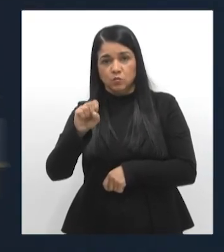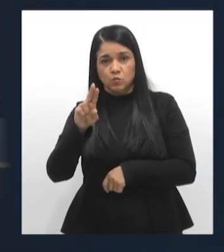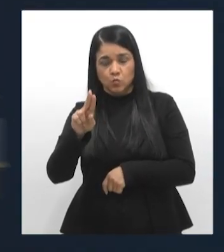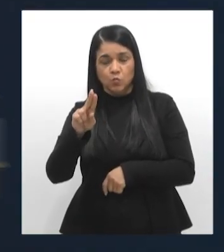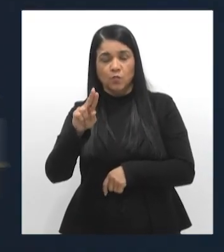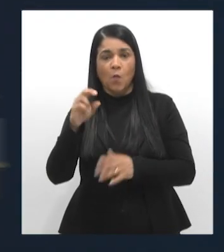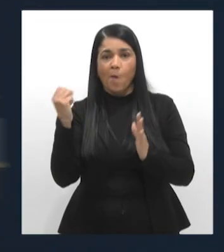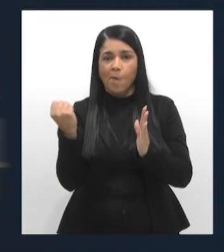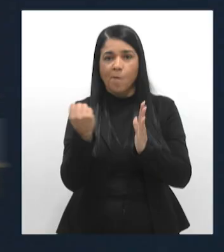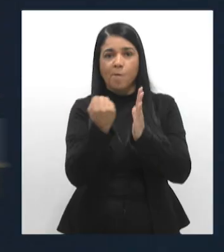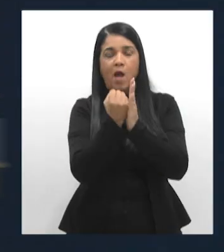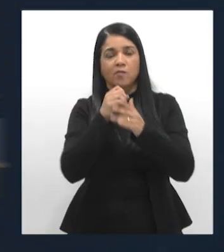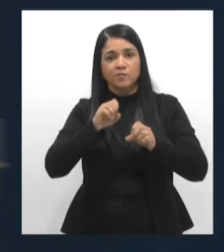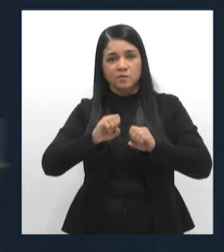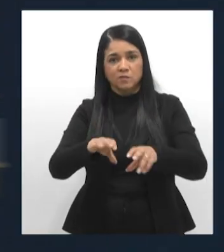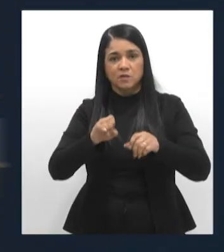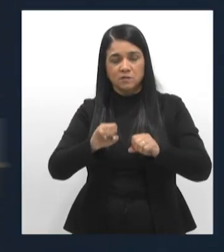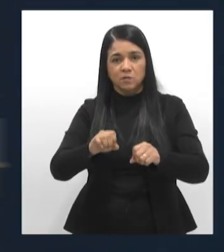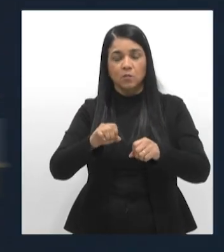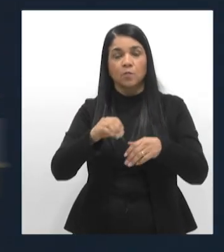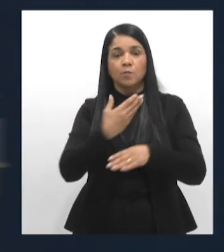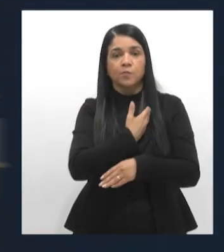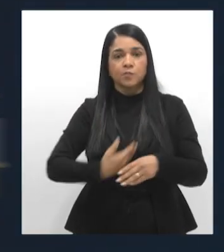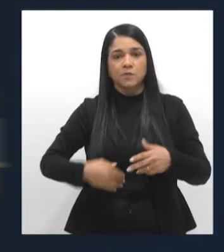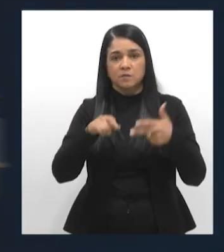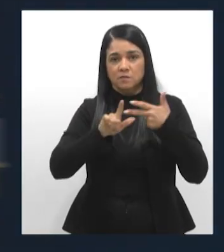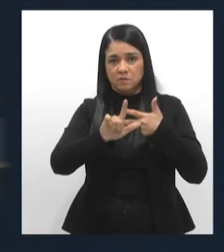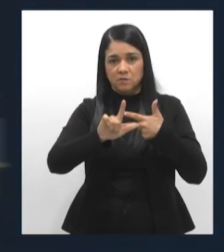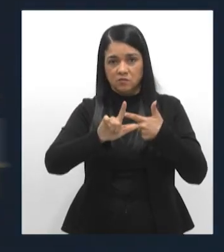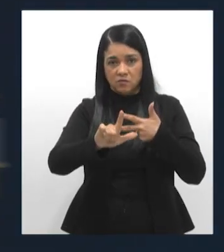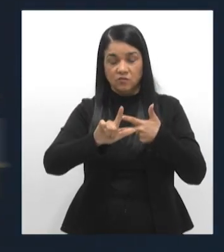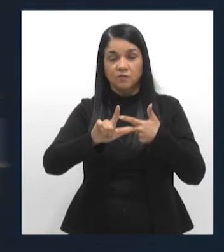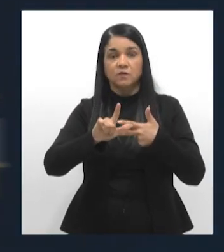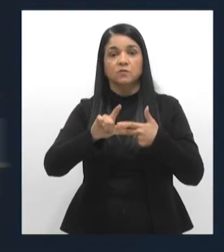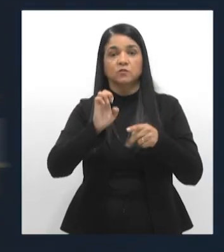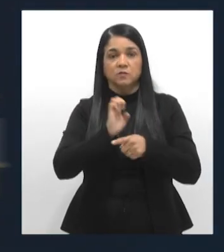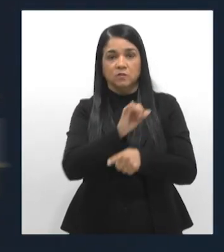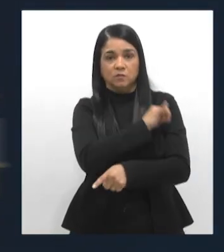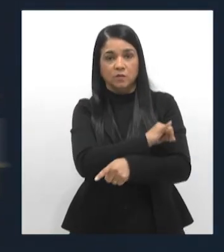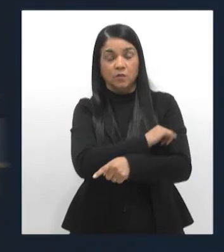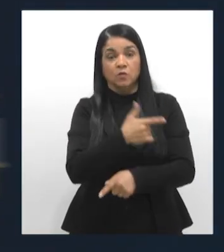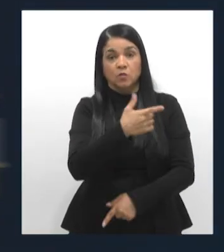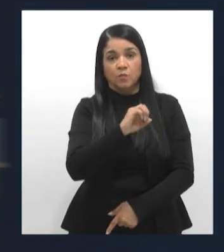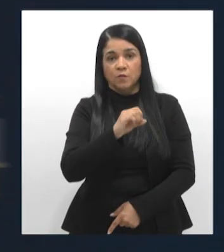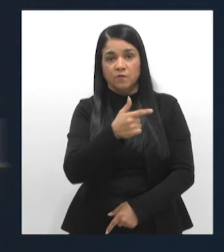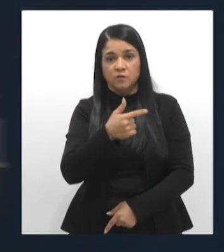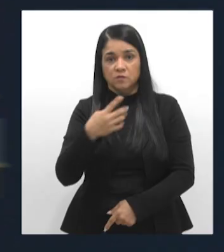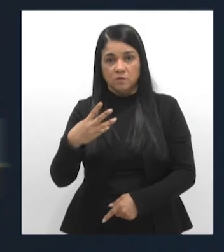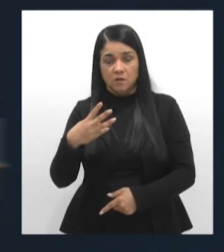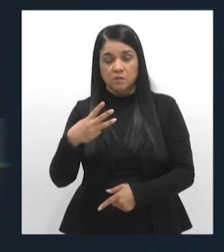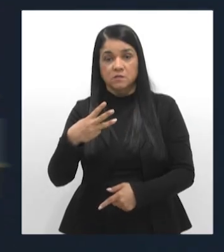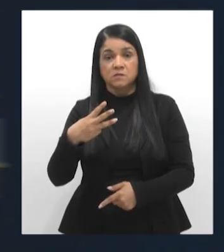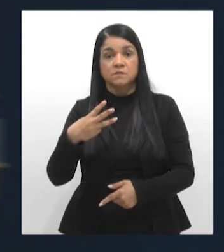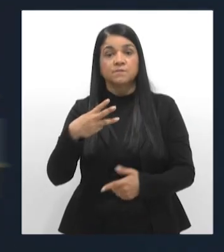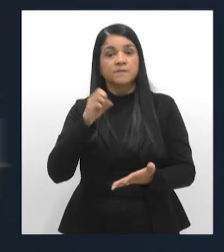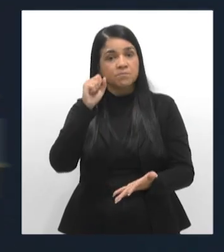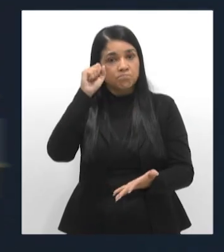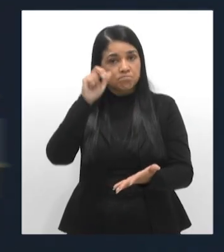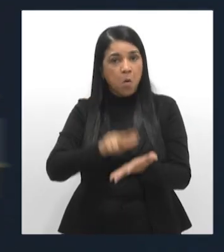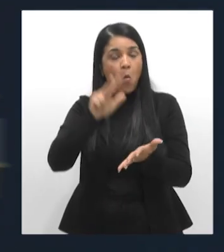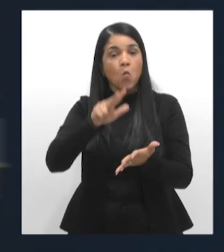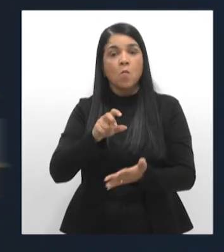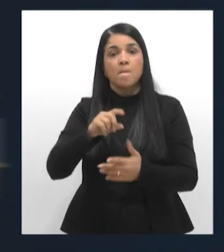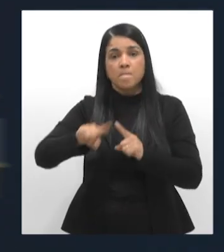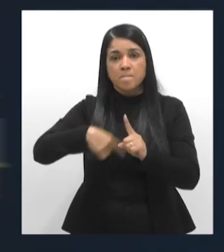pública legislativa em nosso Estado. E, em 2023, foi credenciada por mais 5